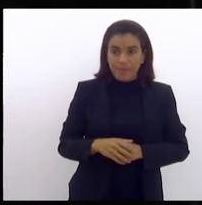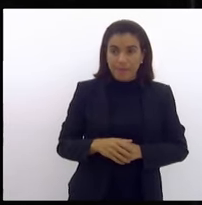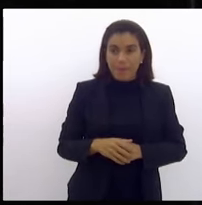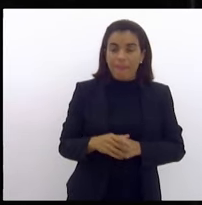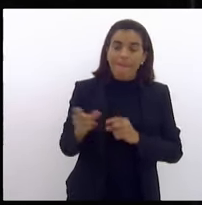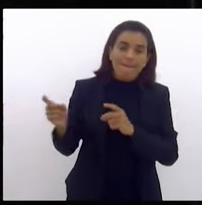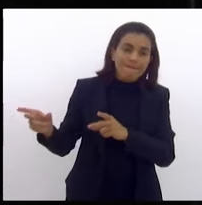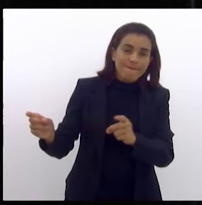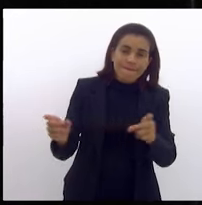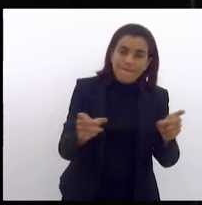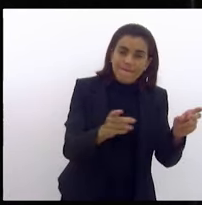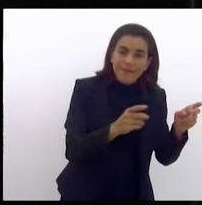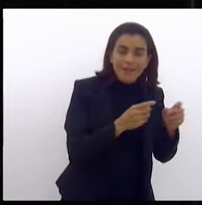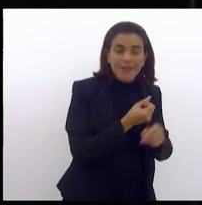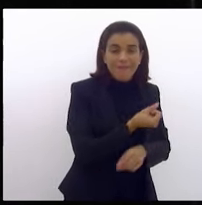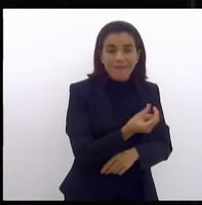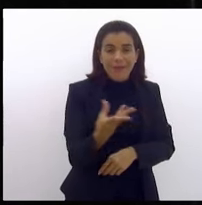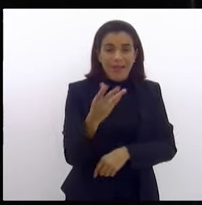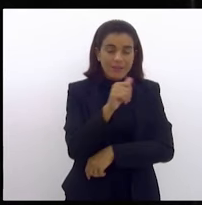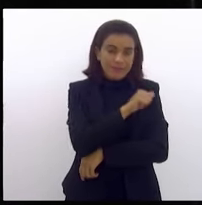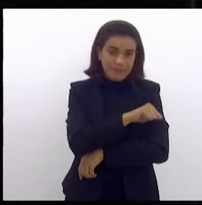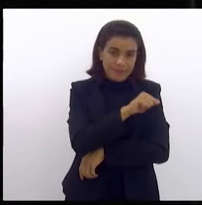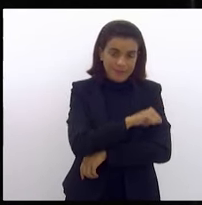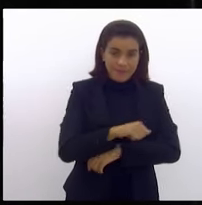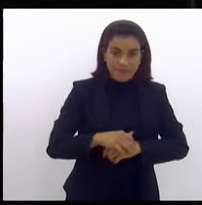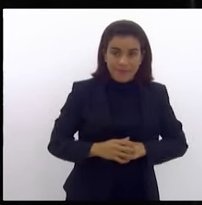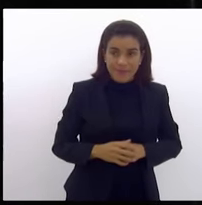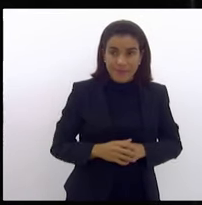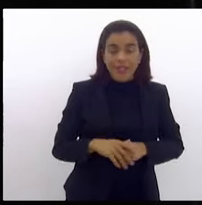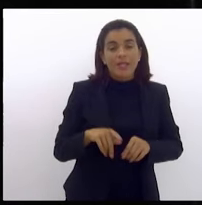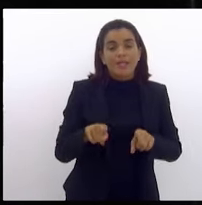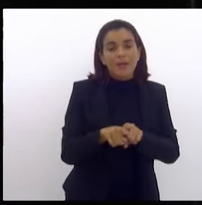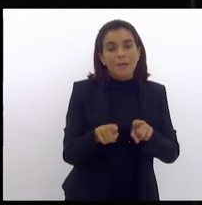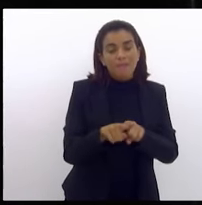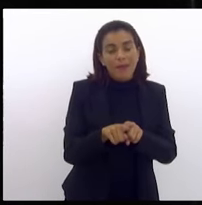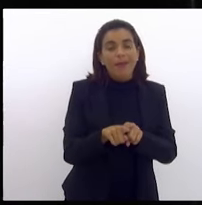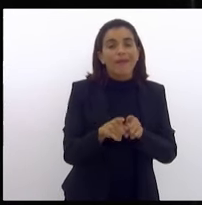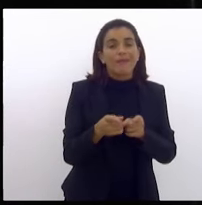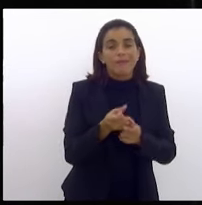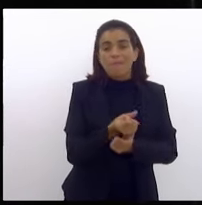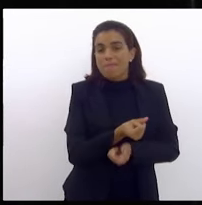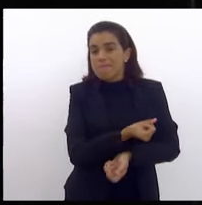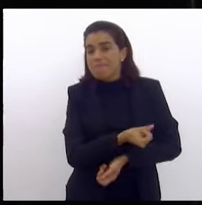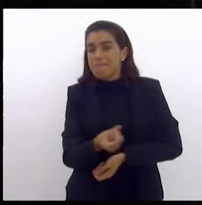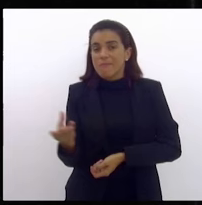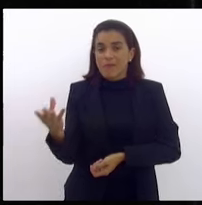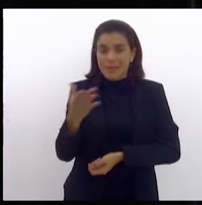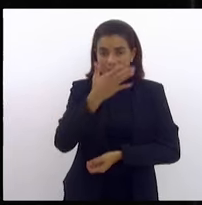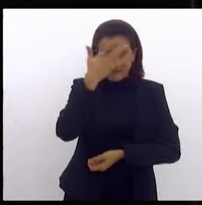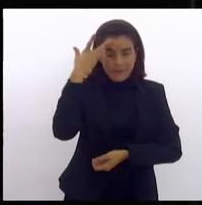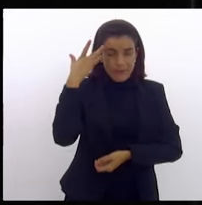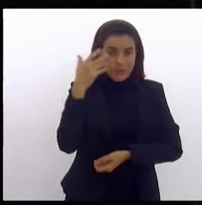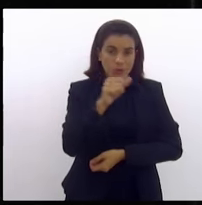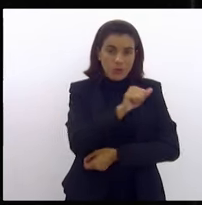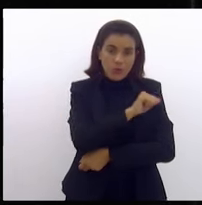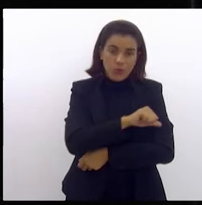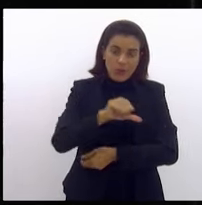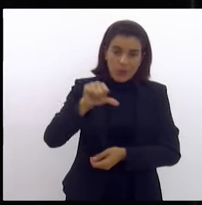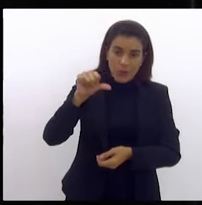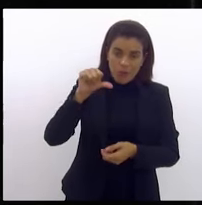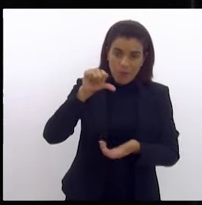de milhares de fluminenses, que chegam à mesa de milhares de cariocas